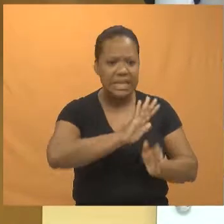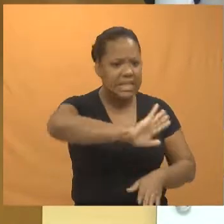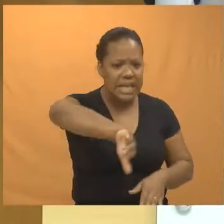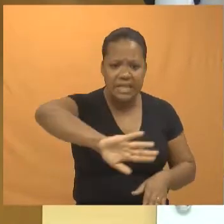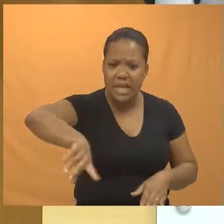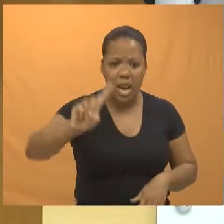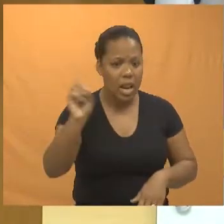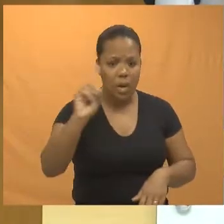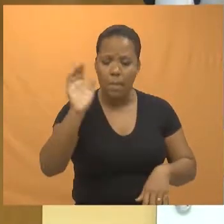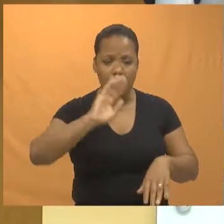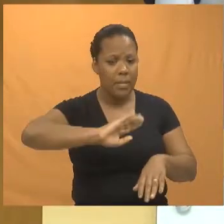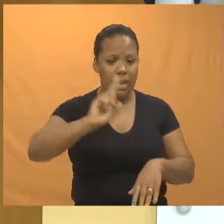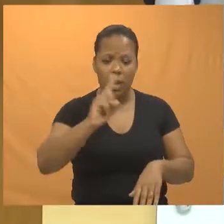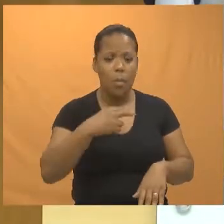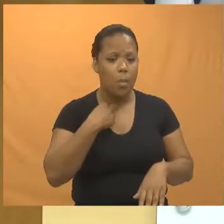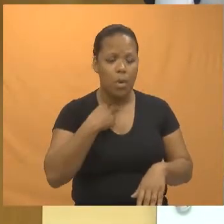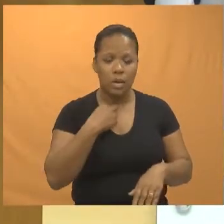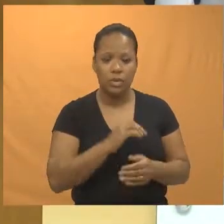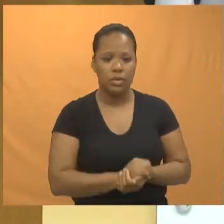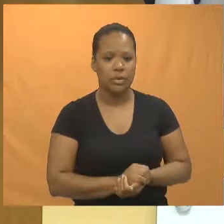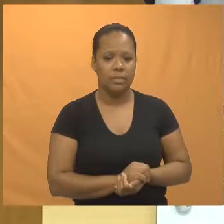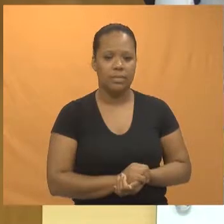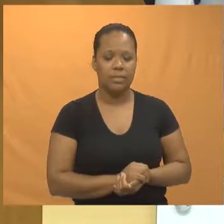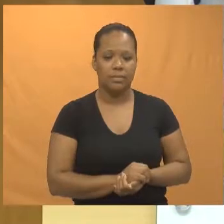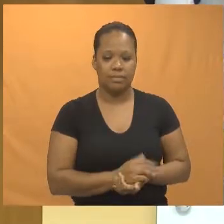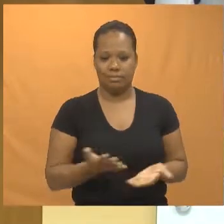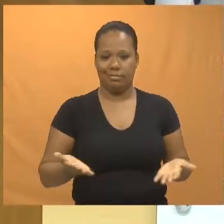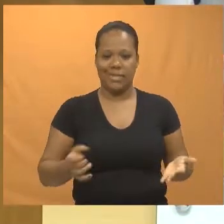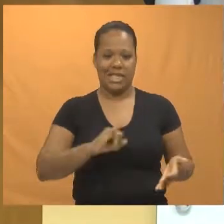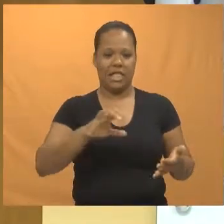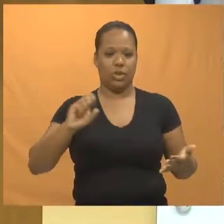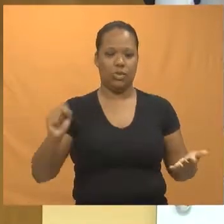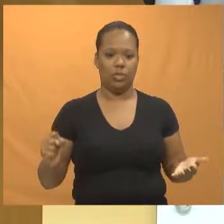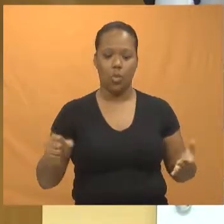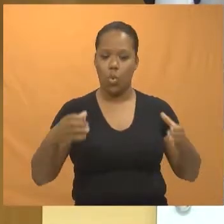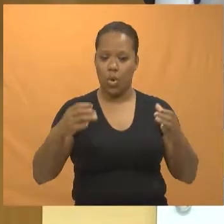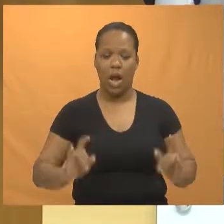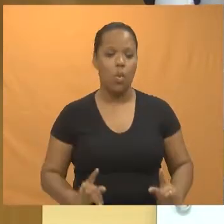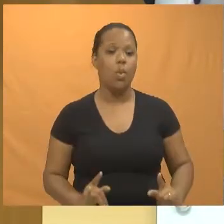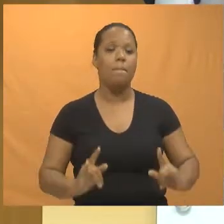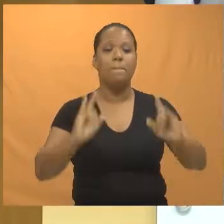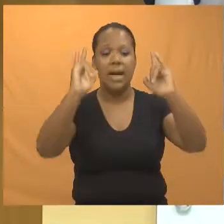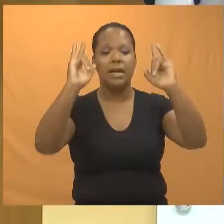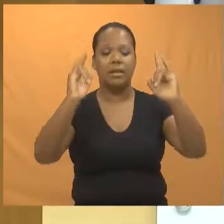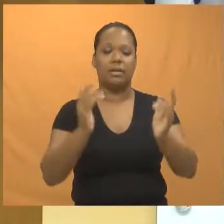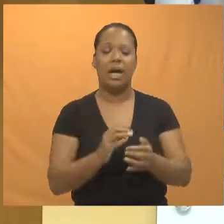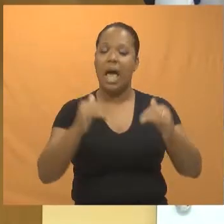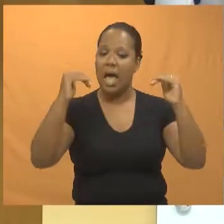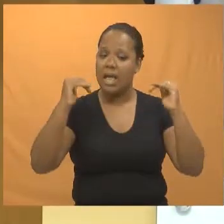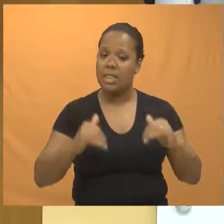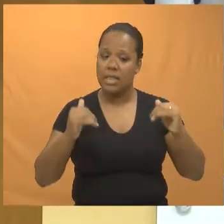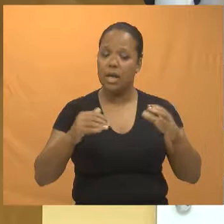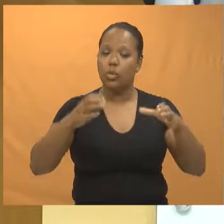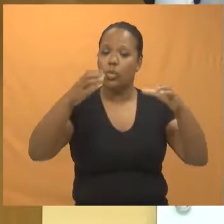não mexe não que a taborda está de zóia aí. Que isso, gente? A área urbana, ela é de preservação, mas ela está dentro do